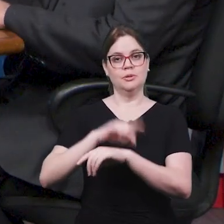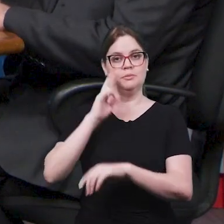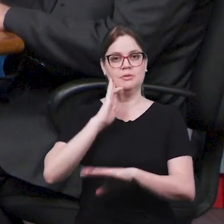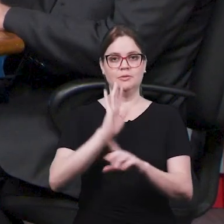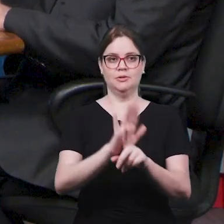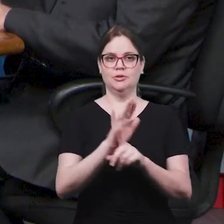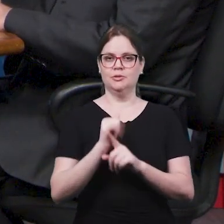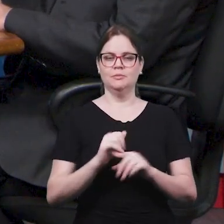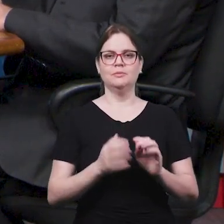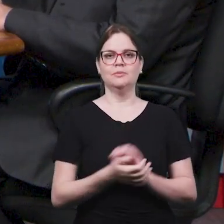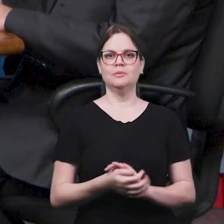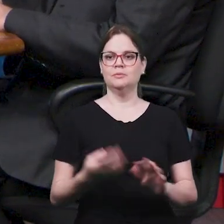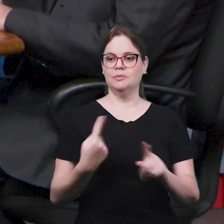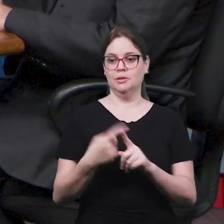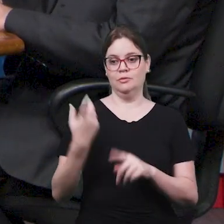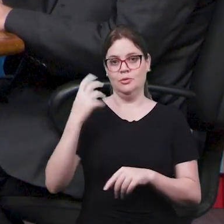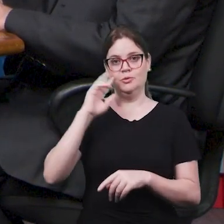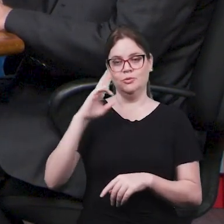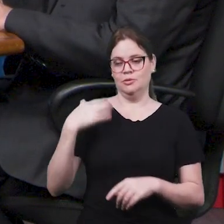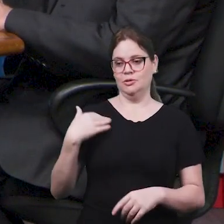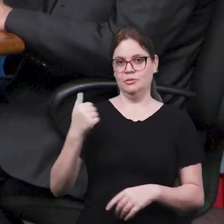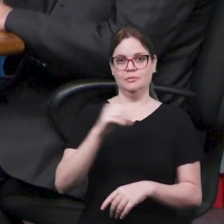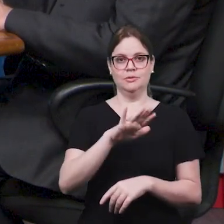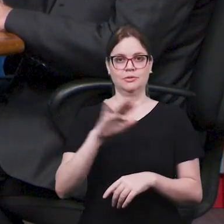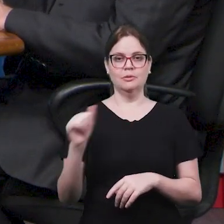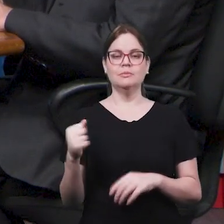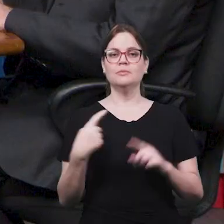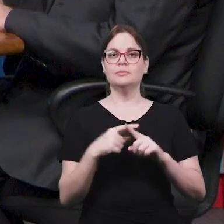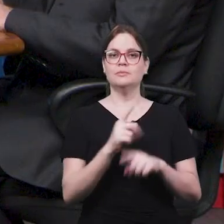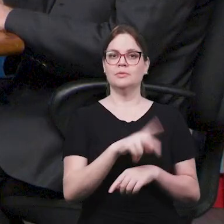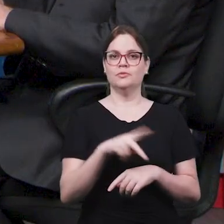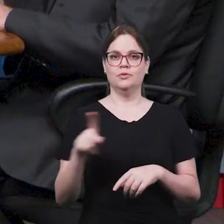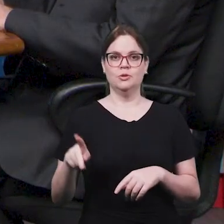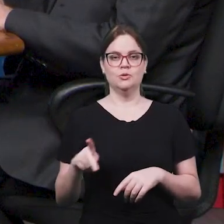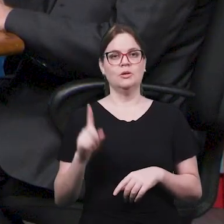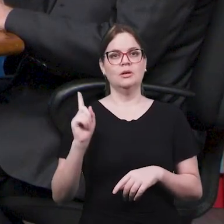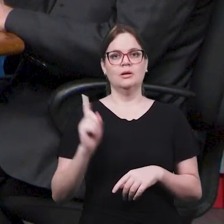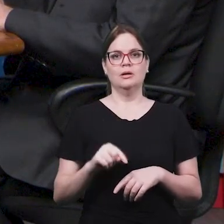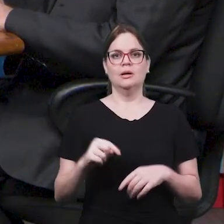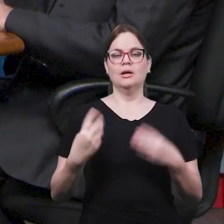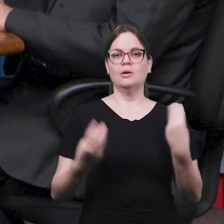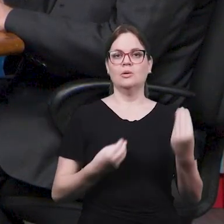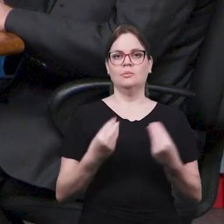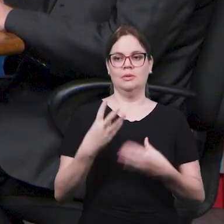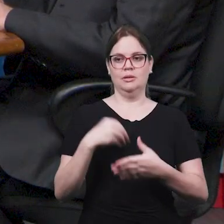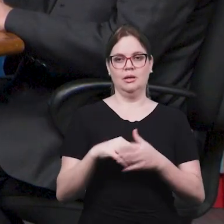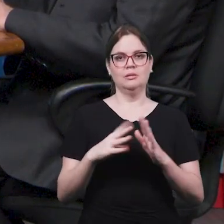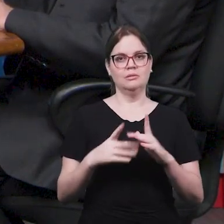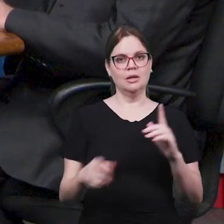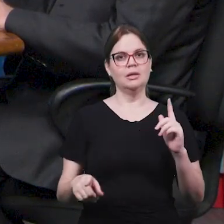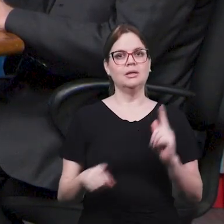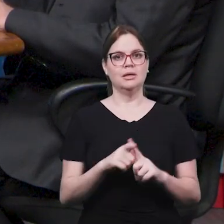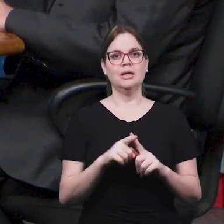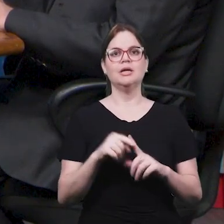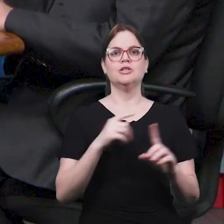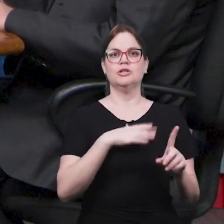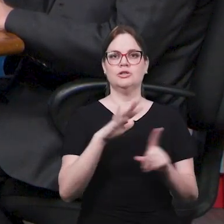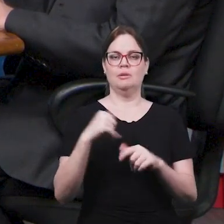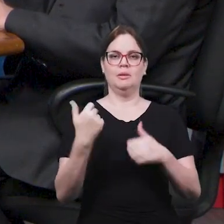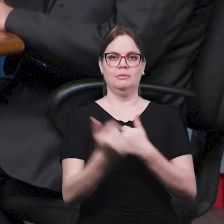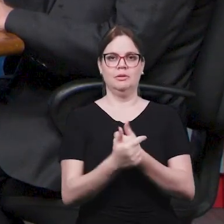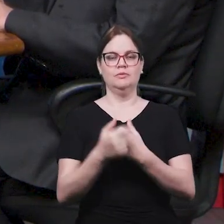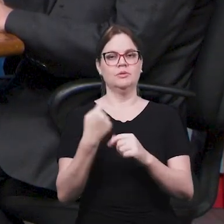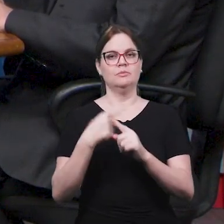esse aspecto, né? Ele nos colocou, ou seja, a professora, ela é levantada na igreja por uma orientação do Senhor, né?